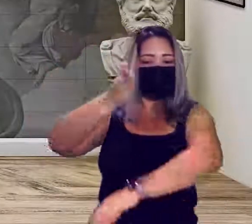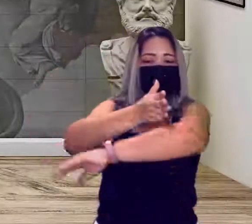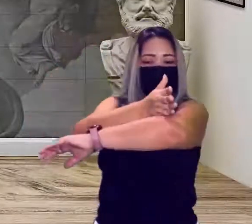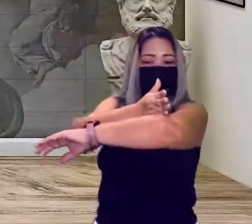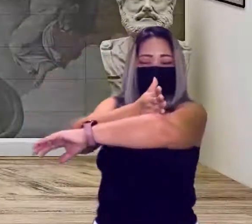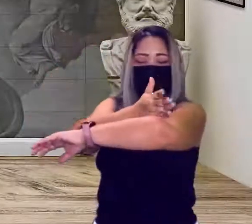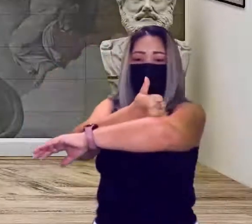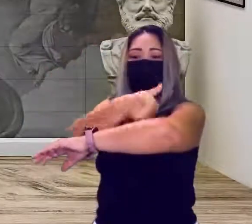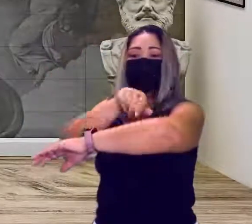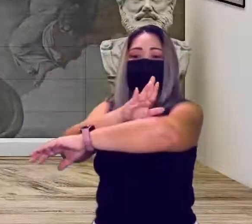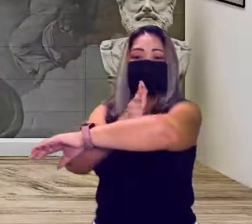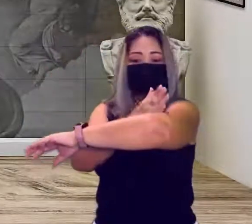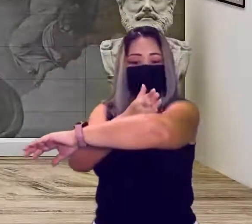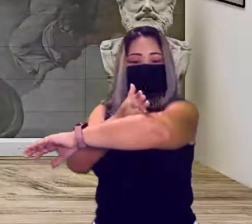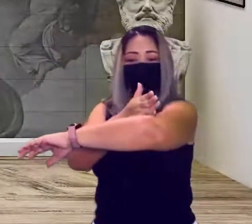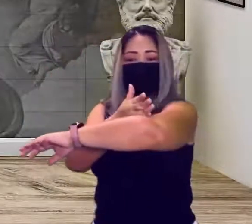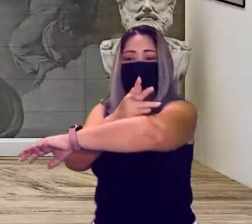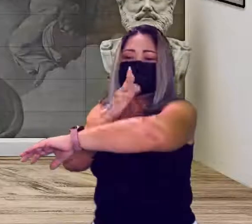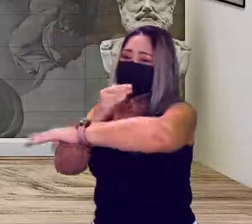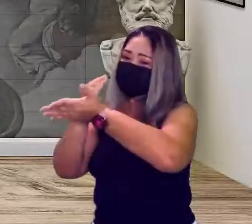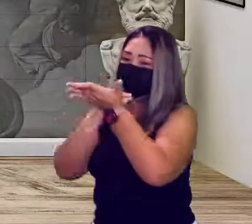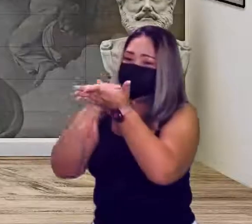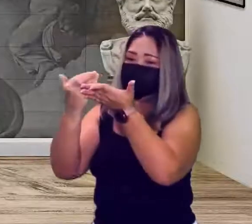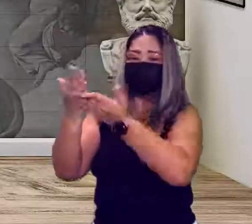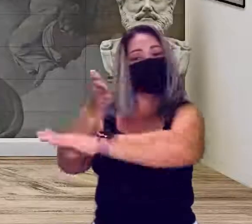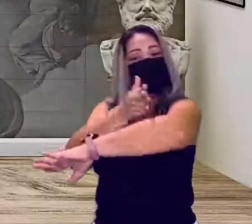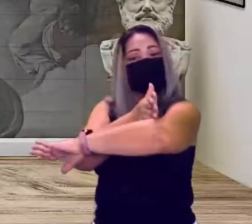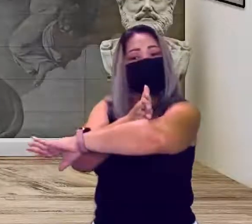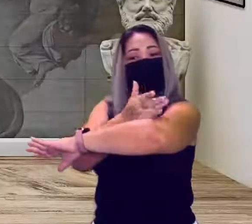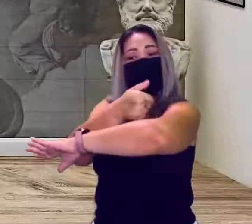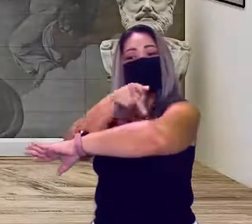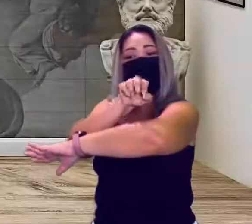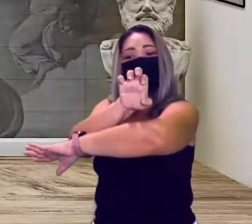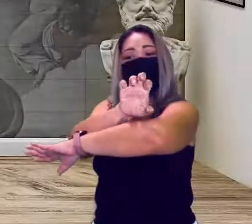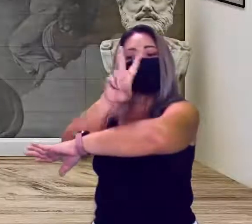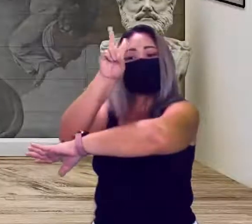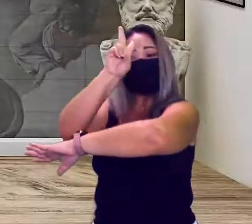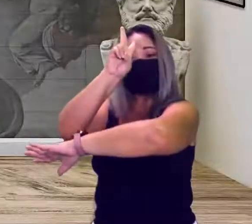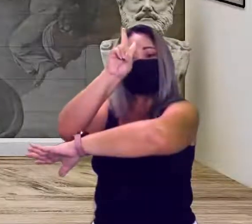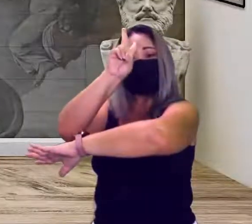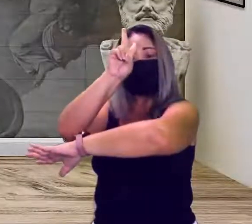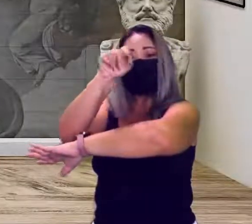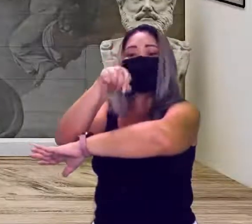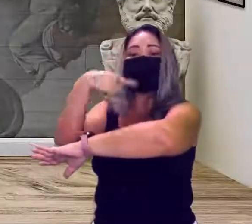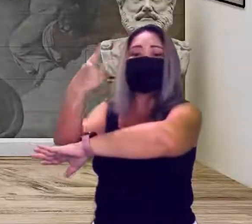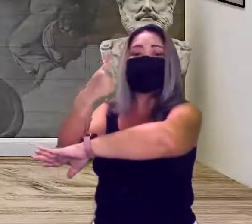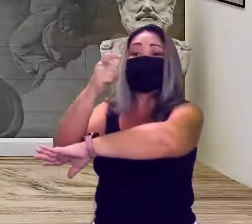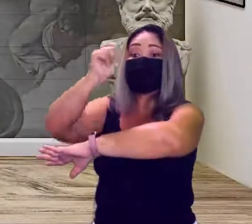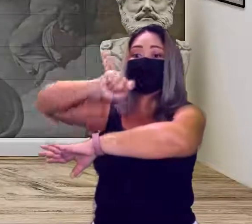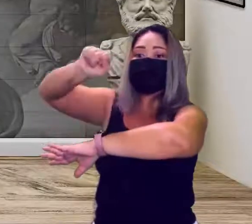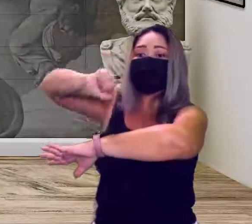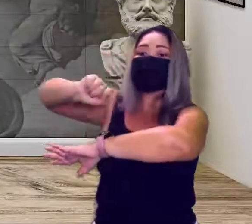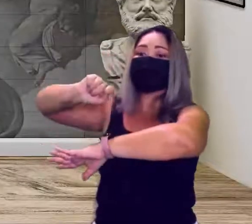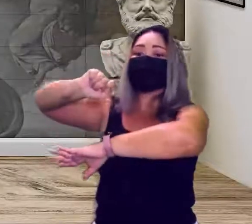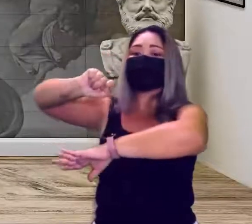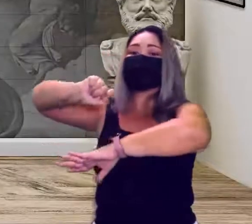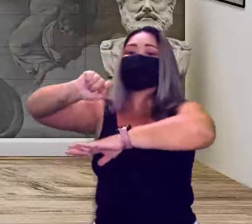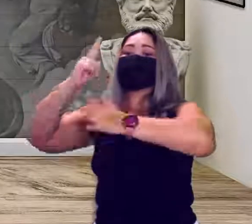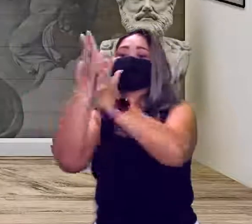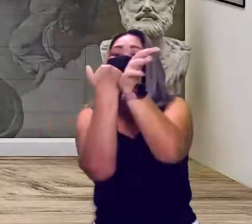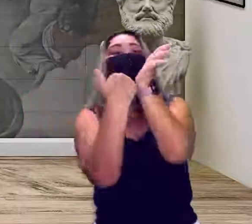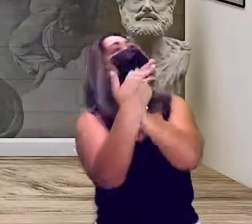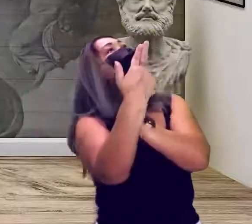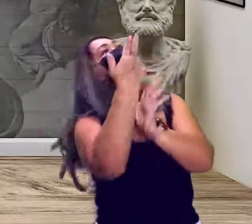o Neolítico já no início, os homens pré-históricos escreviam os